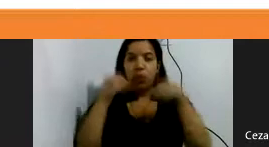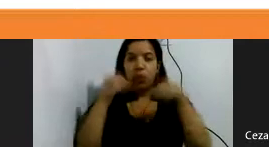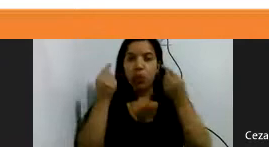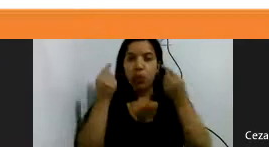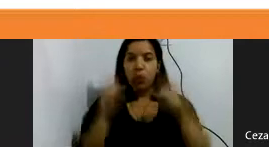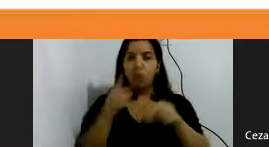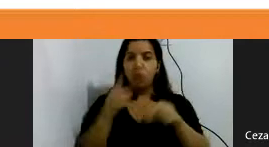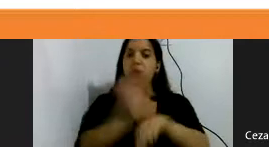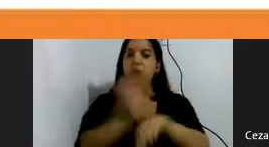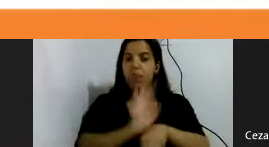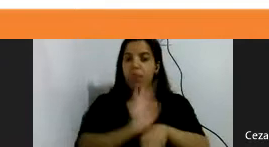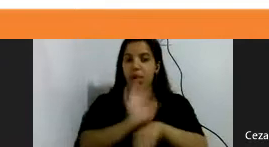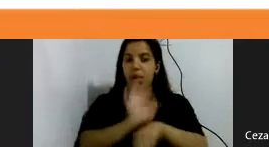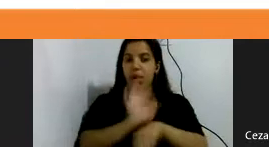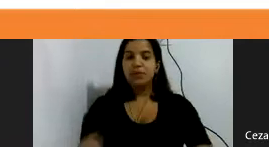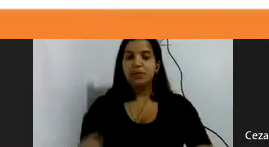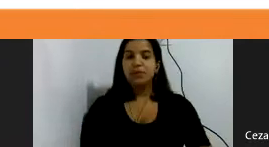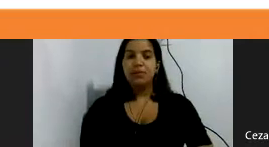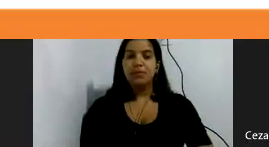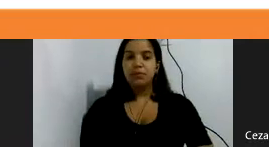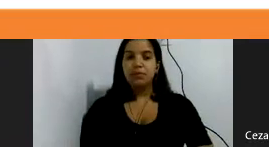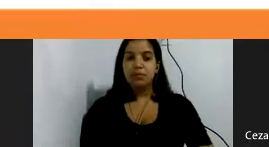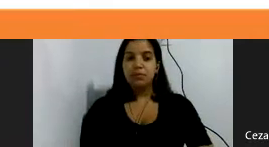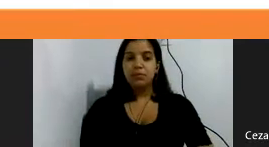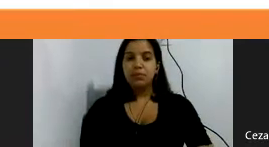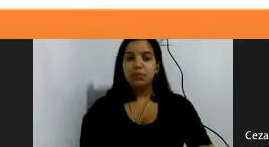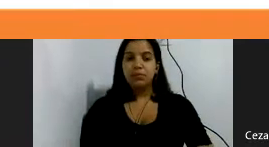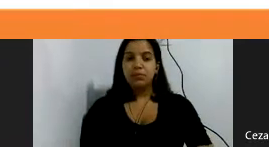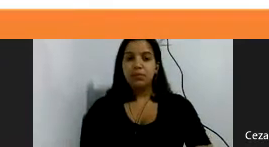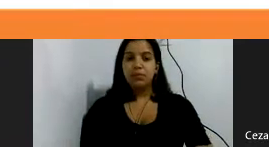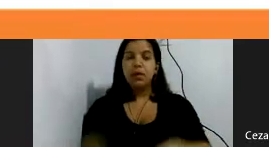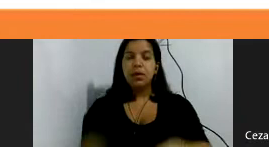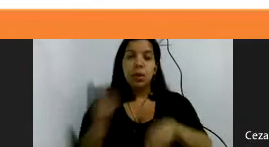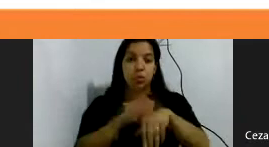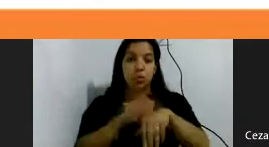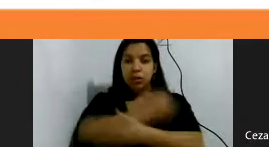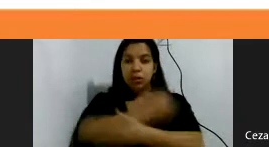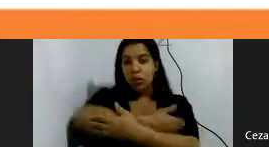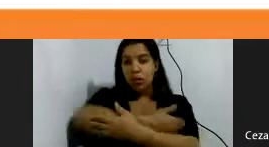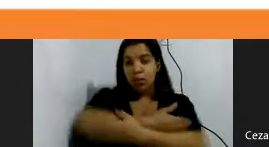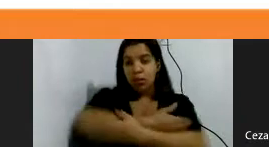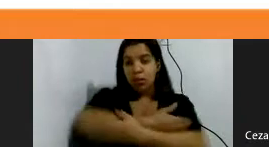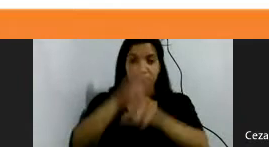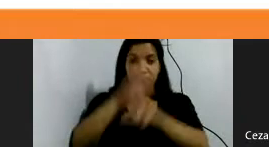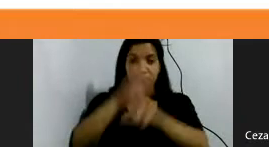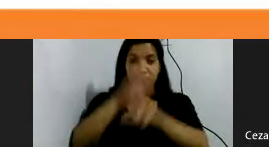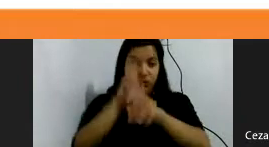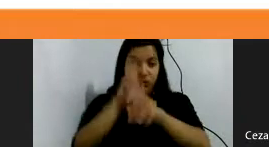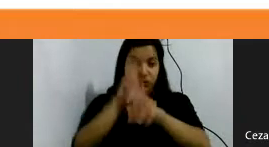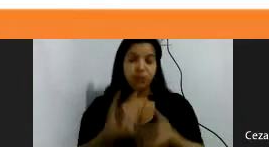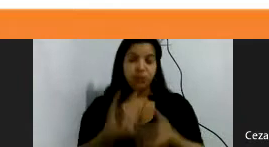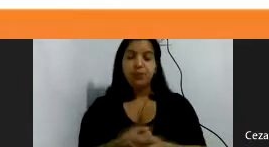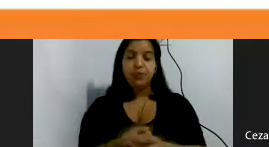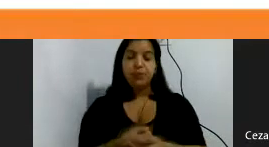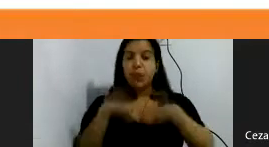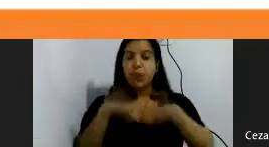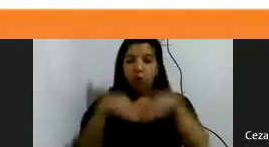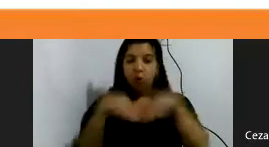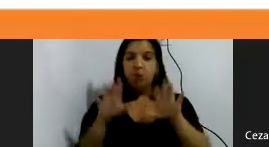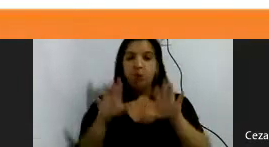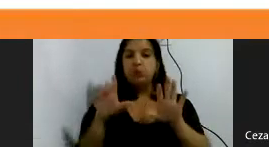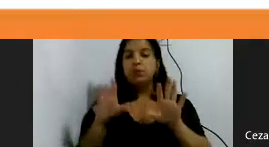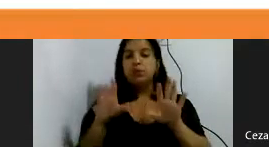a hemácia. Vamos falar da doença hemolítica do recém-nascido, que é um tipo. Então, esses anticorpos, eles